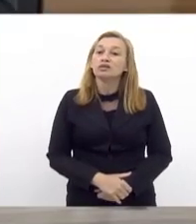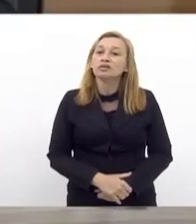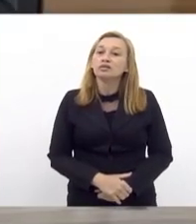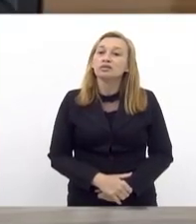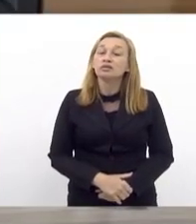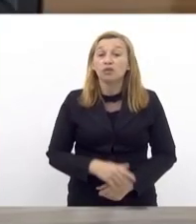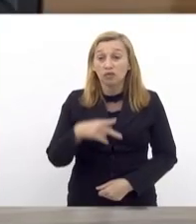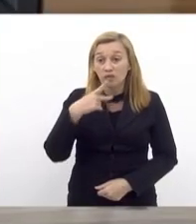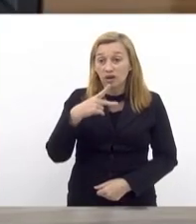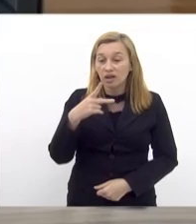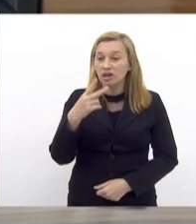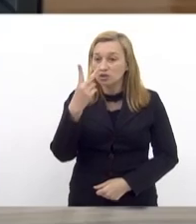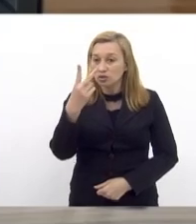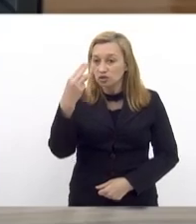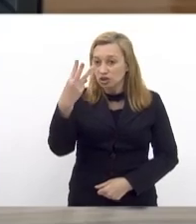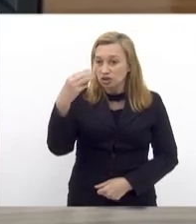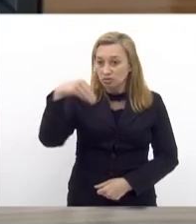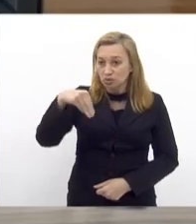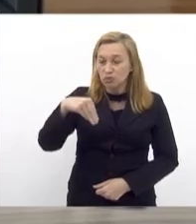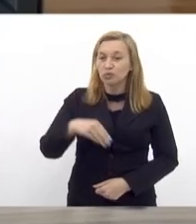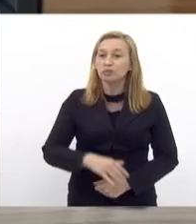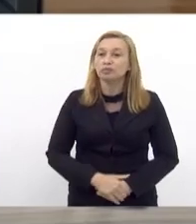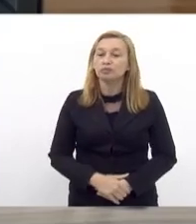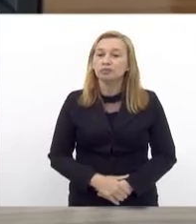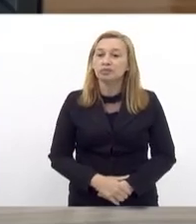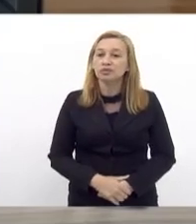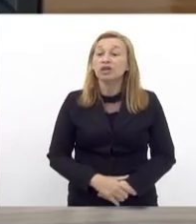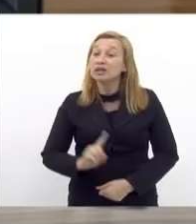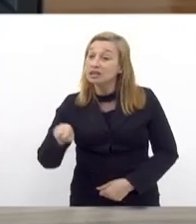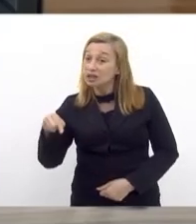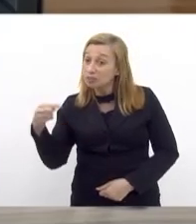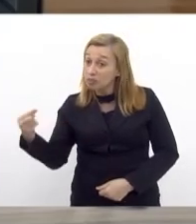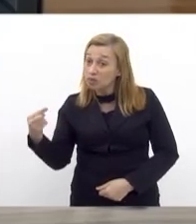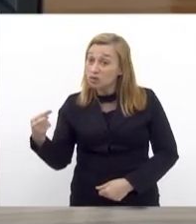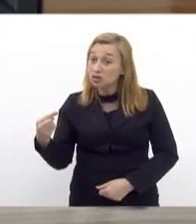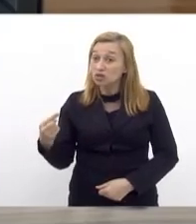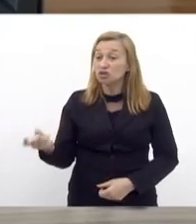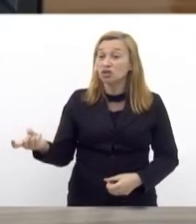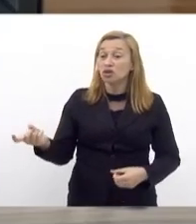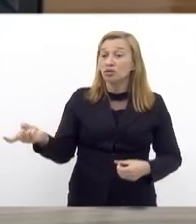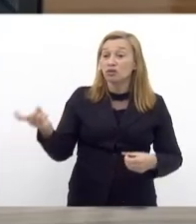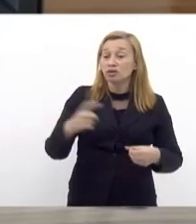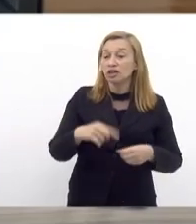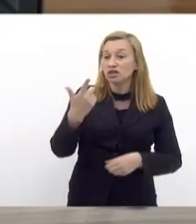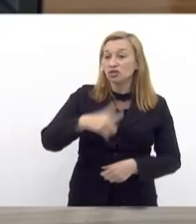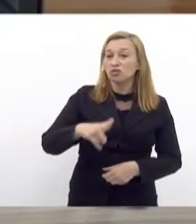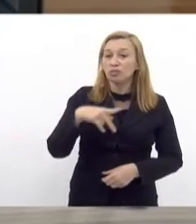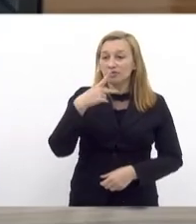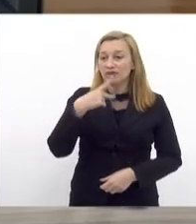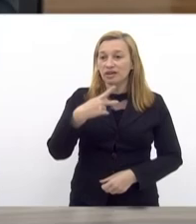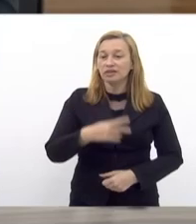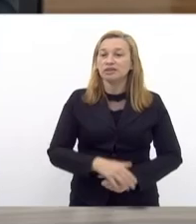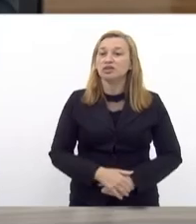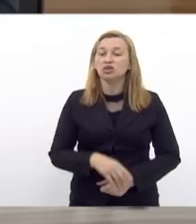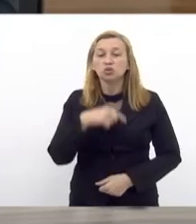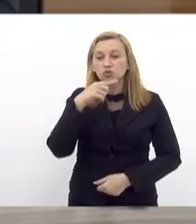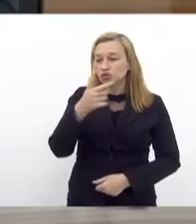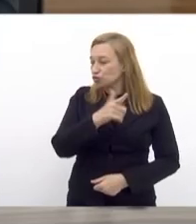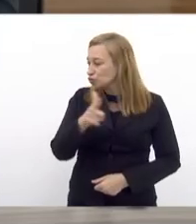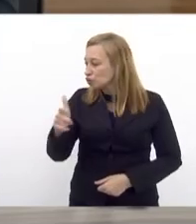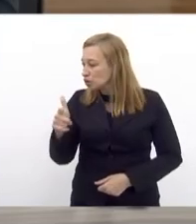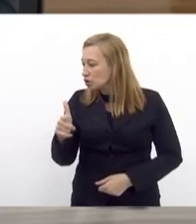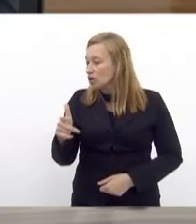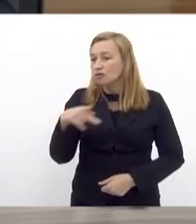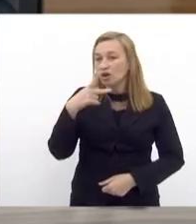Eu vou falar também 2, 3 minutos e depois vou reabrir. Eu não tenho dúvida, como falou agora